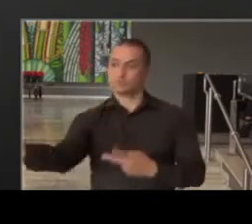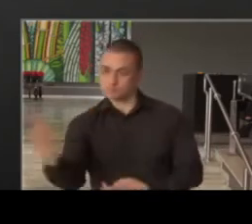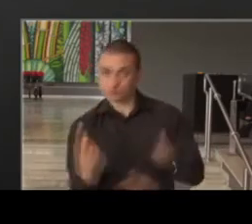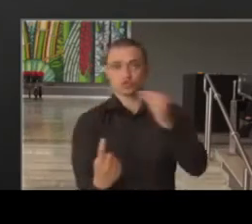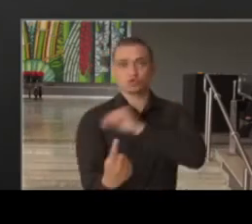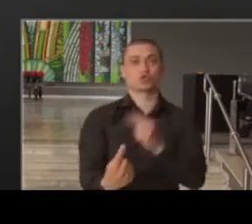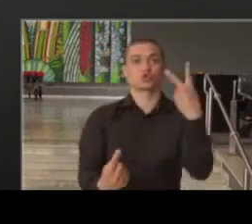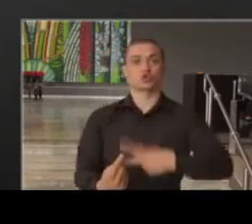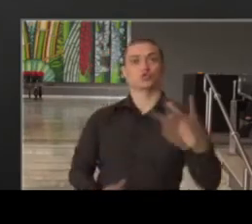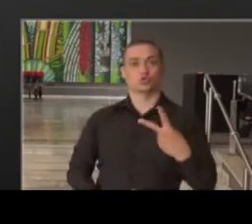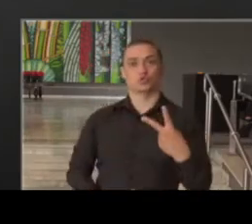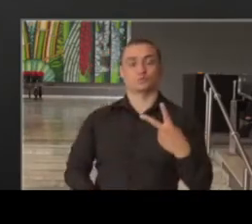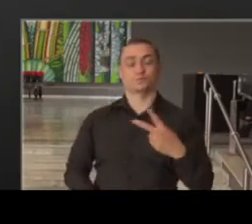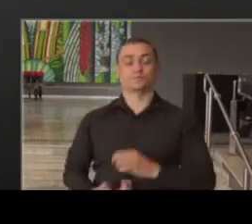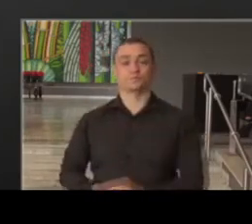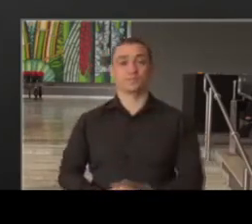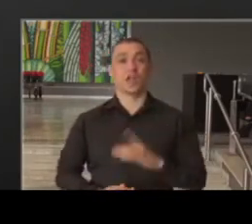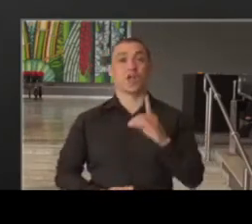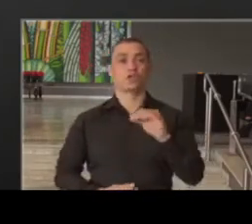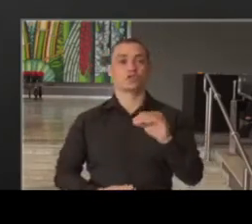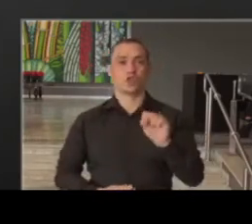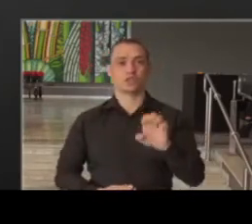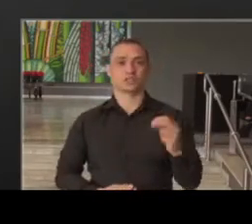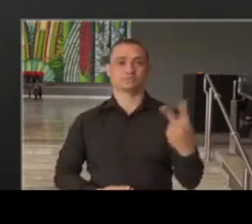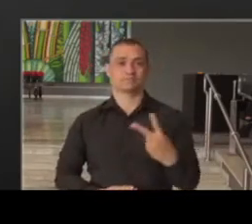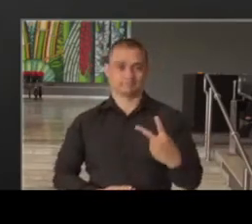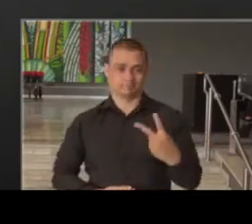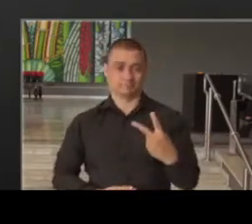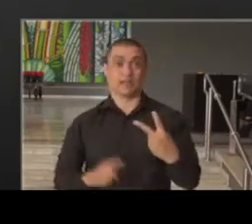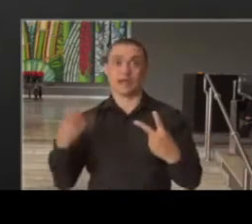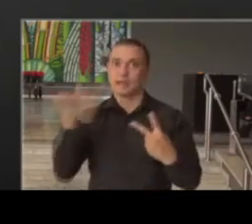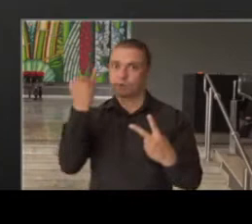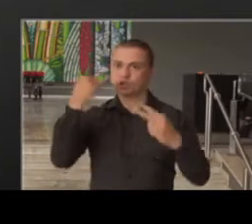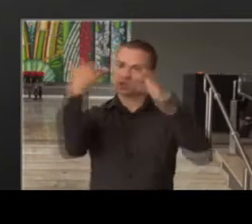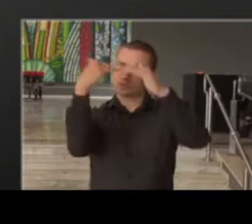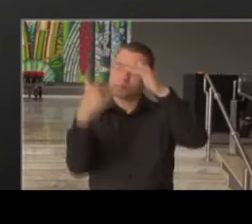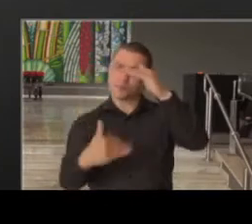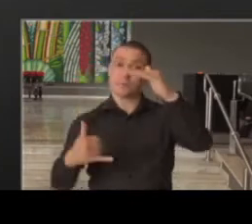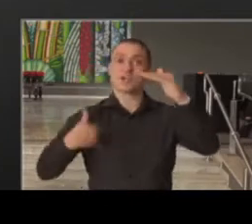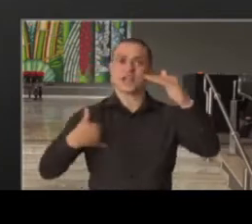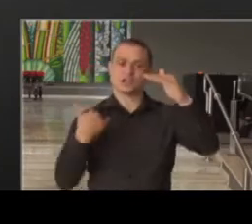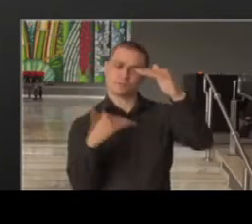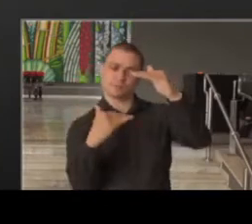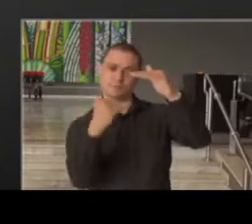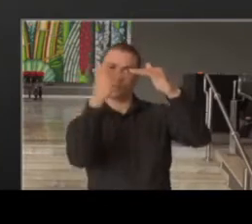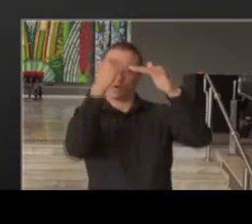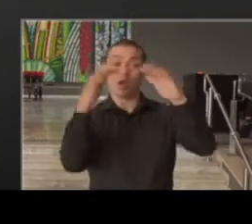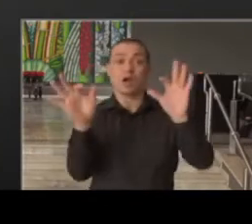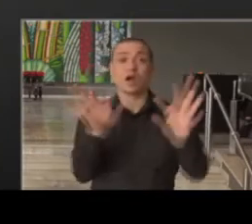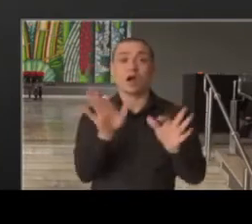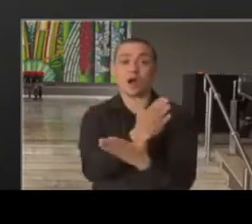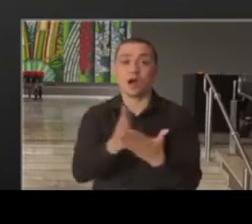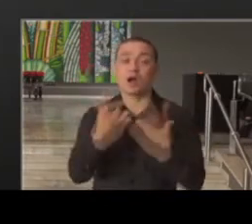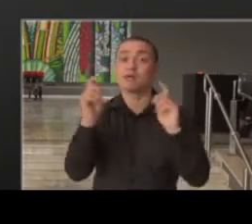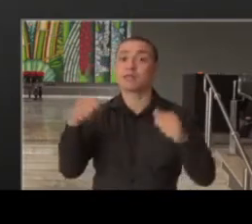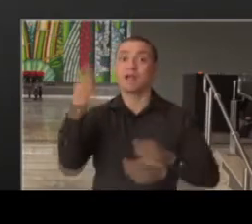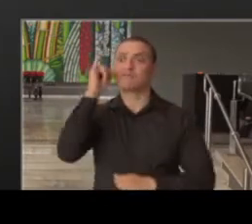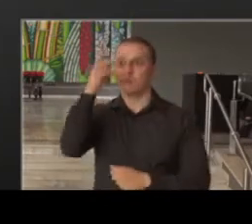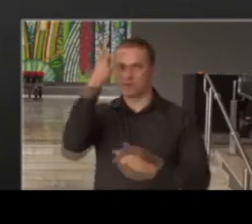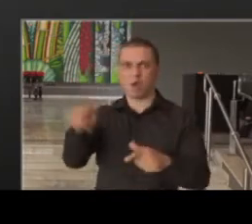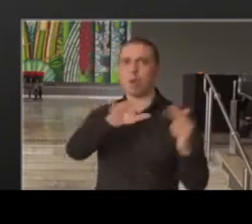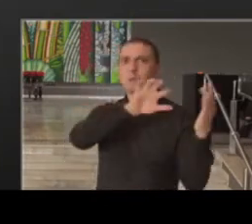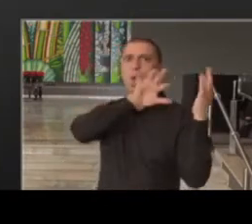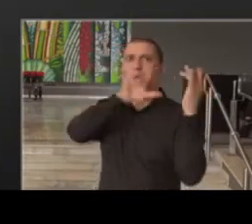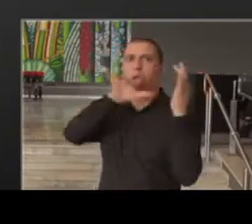2 doses. É muito importante que a gente coloque essa escala por faixa etária exatamente para que a gente possa não ter aglomeração